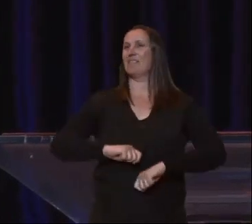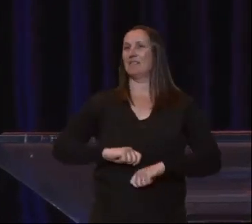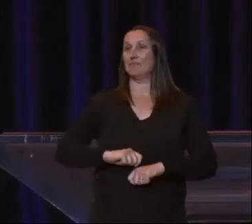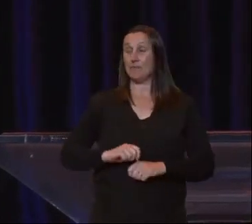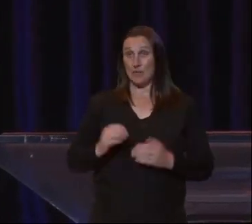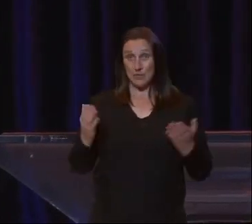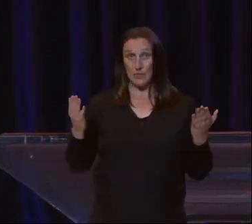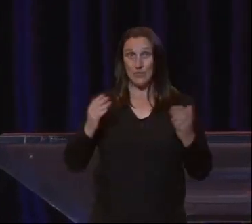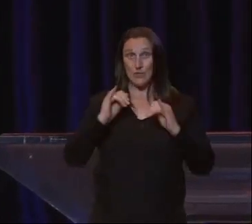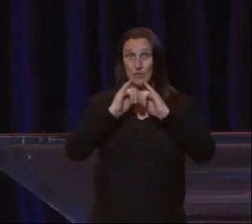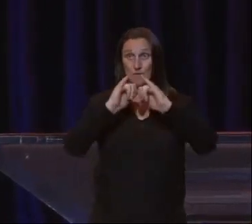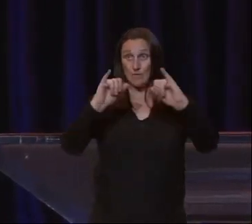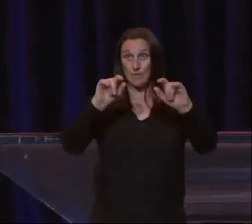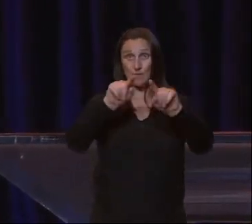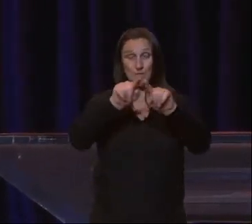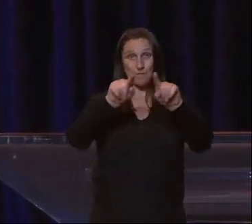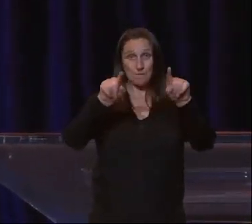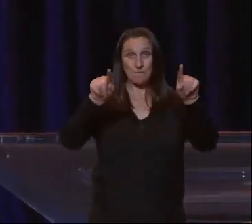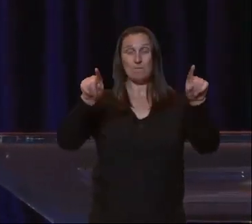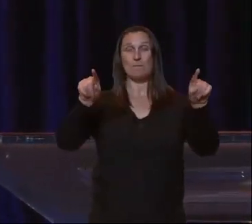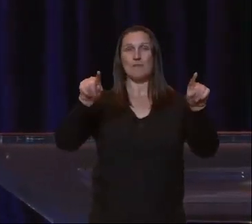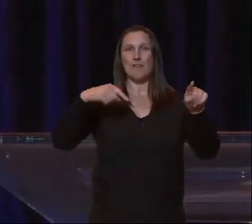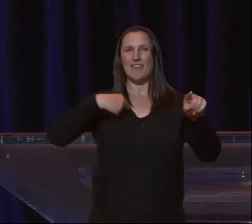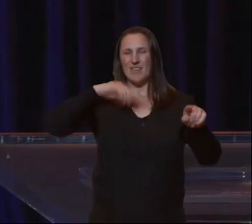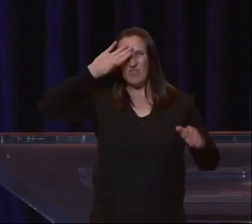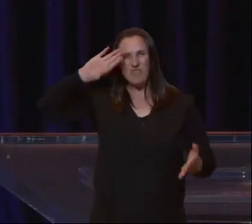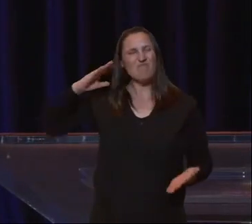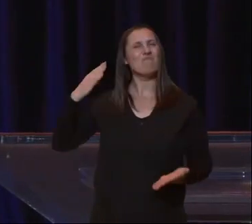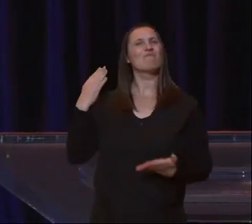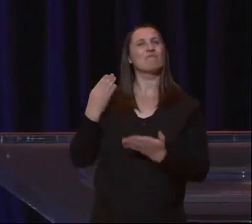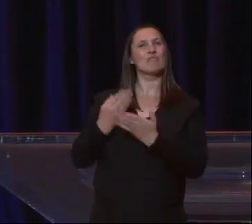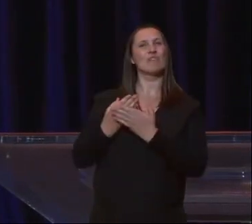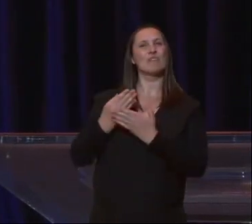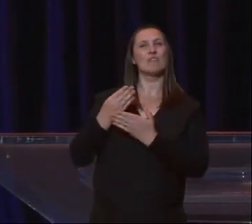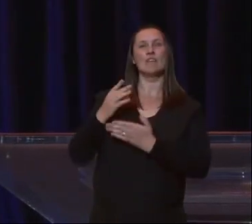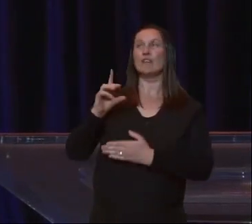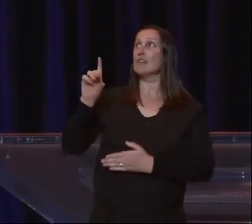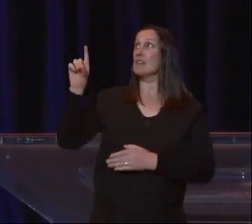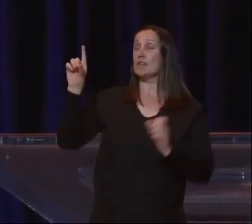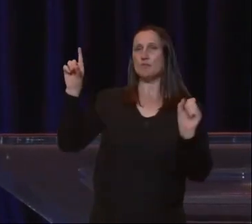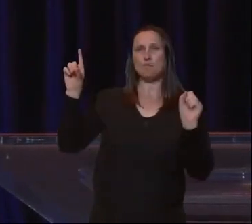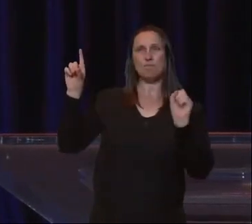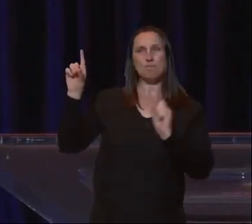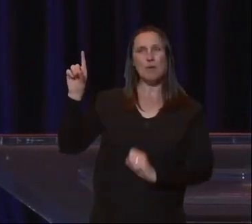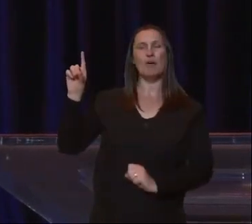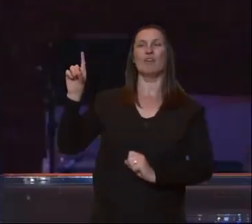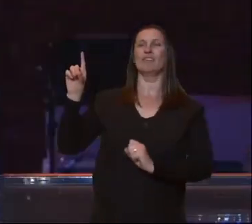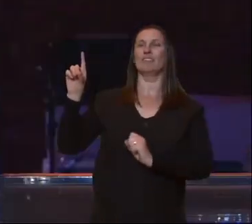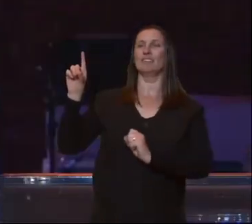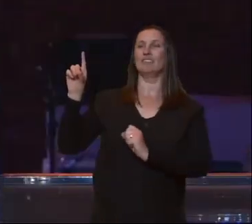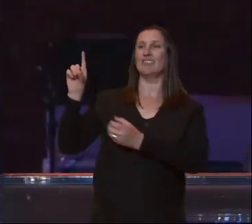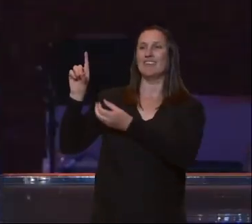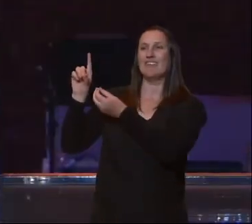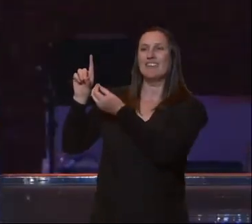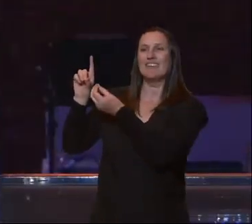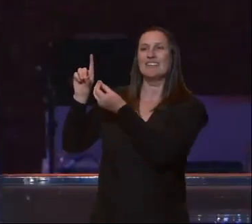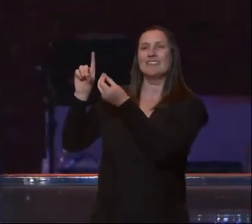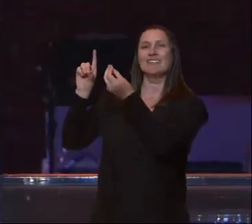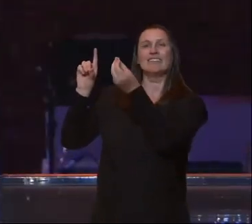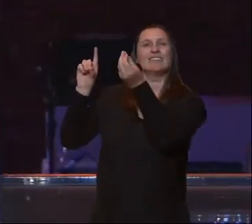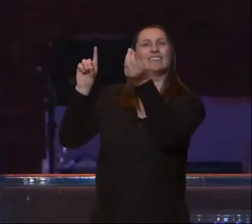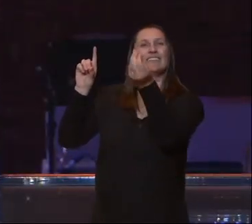Hoje eu vim te dizer que eu creio. Deus pode colocar aí água fresca,